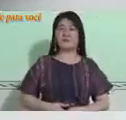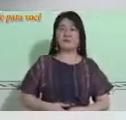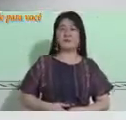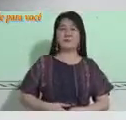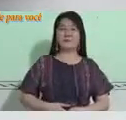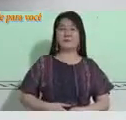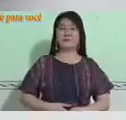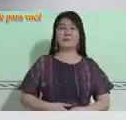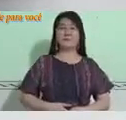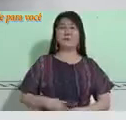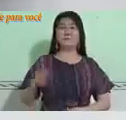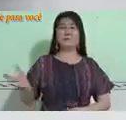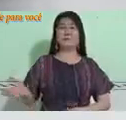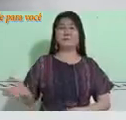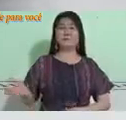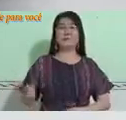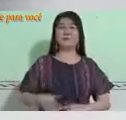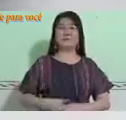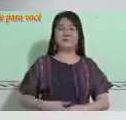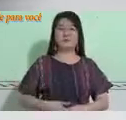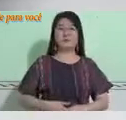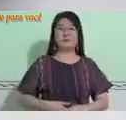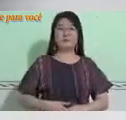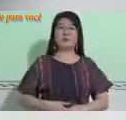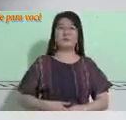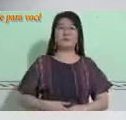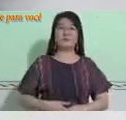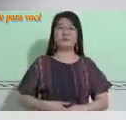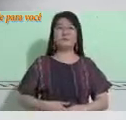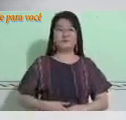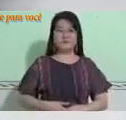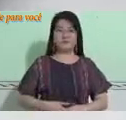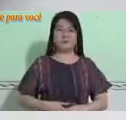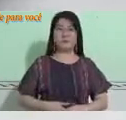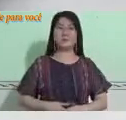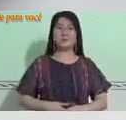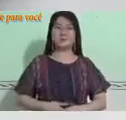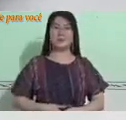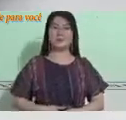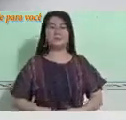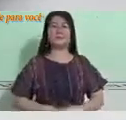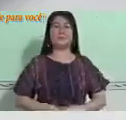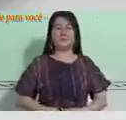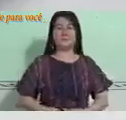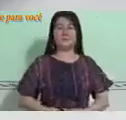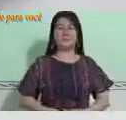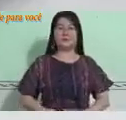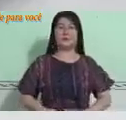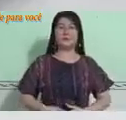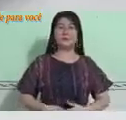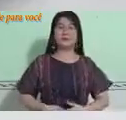sendo a principal causa em diabéticos a administração errada da dose de insulina ou técnica inadequada para a